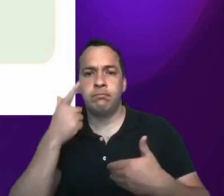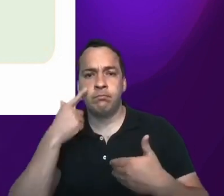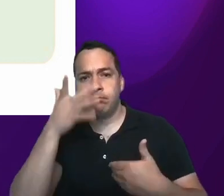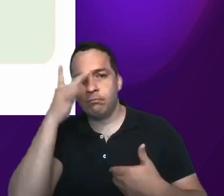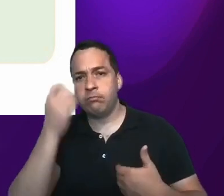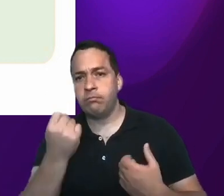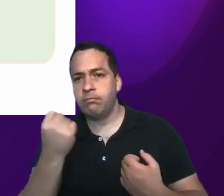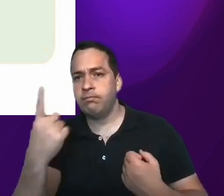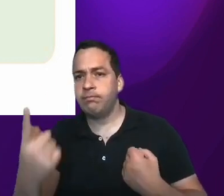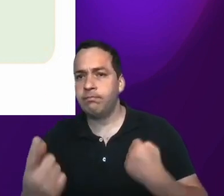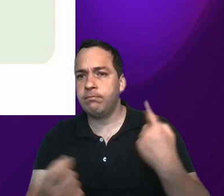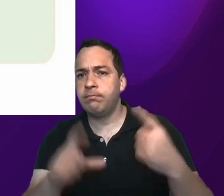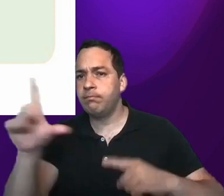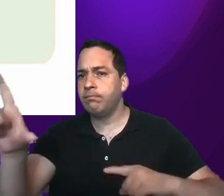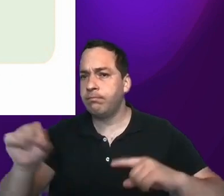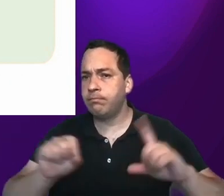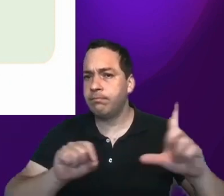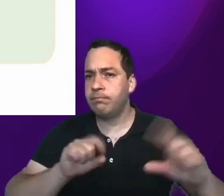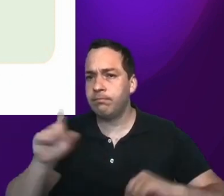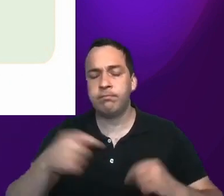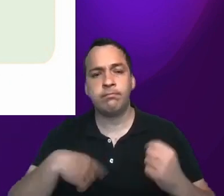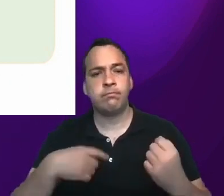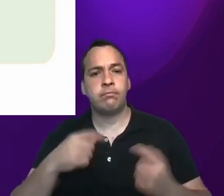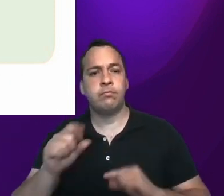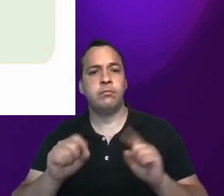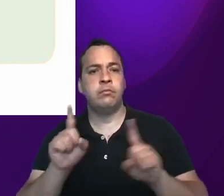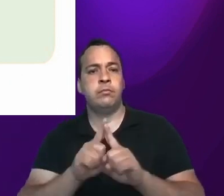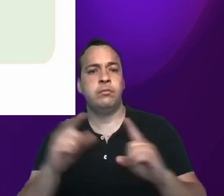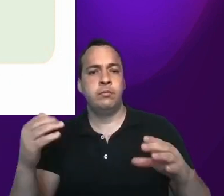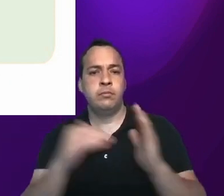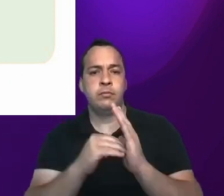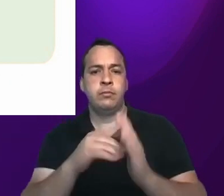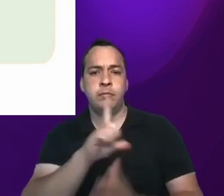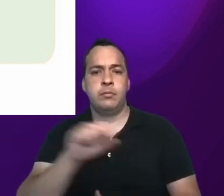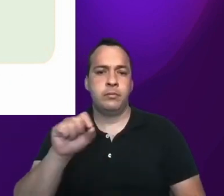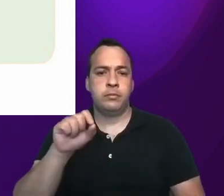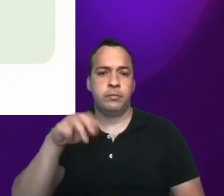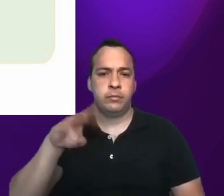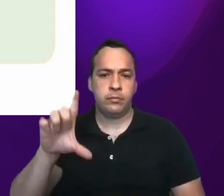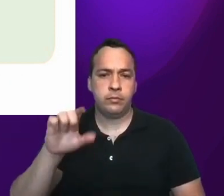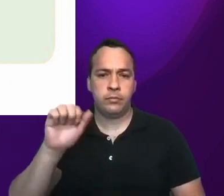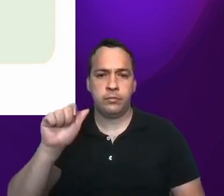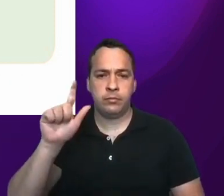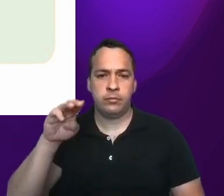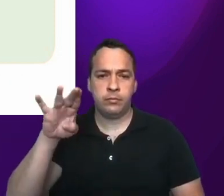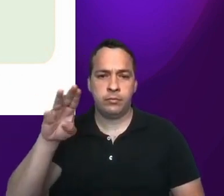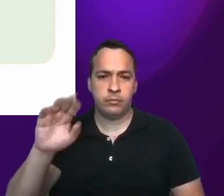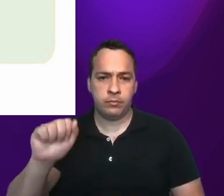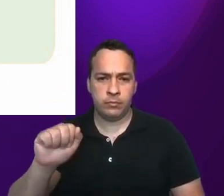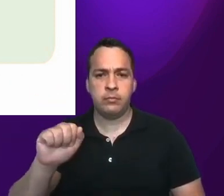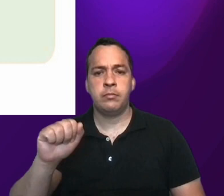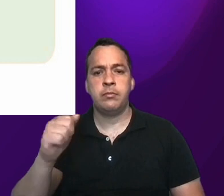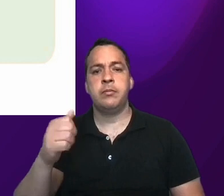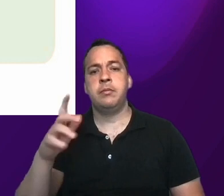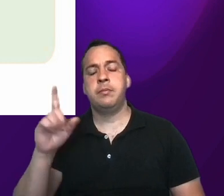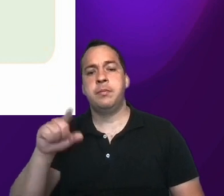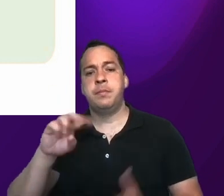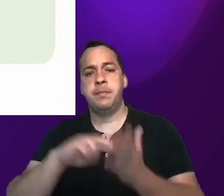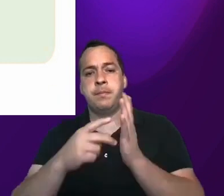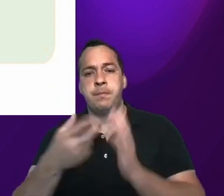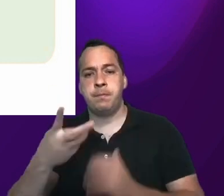com outra e recebiam 100 ml de albumina, ou seja, 25 gramas, ou 100 ml de